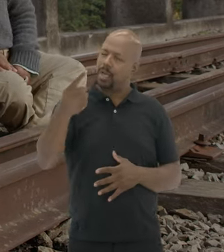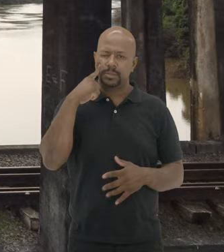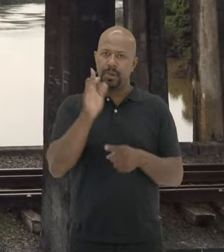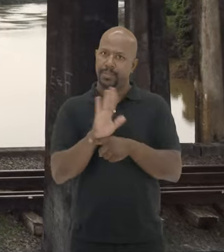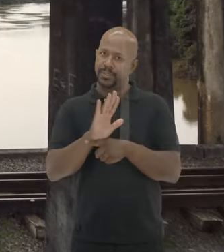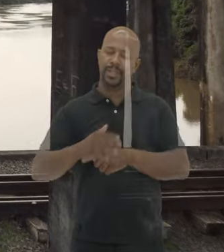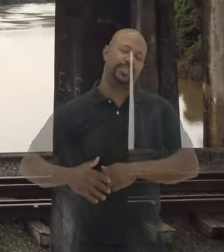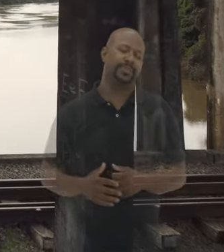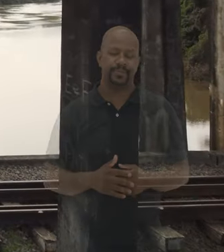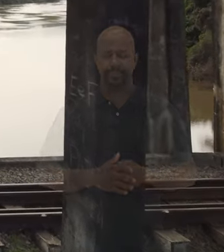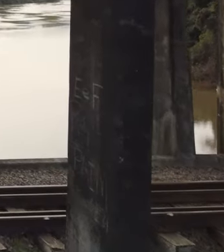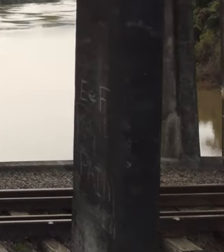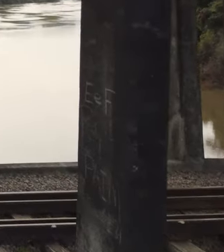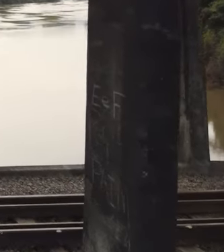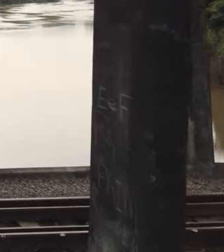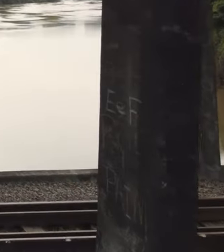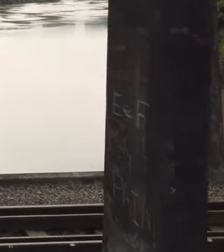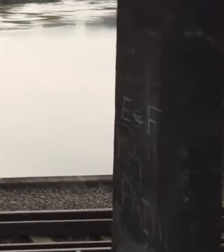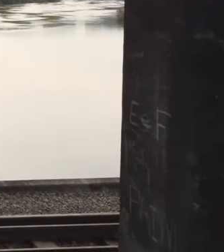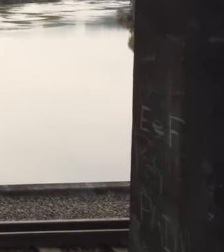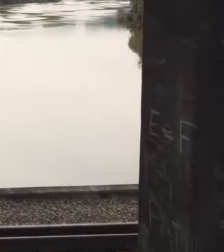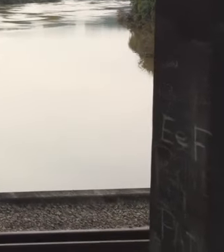de positivo para a câmera